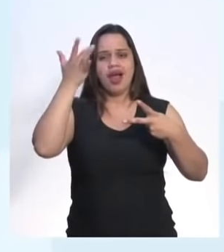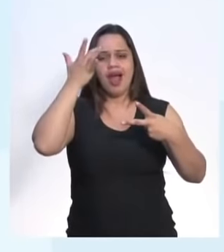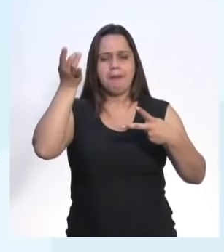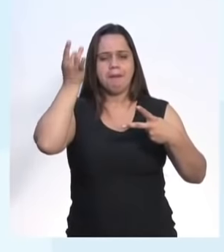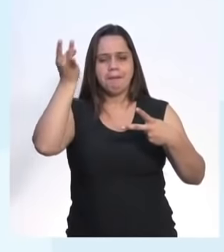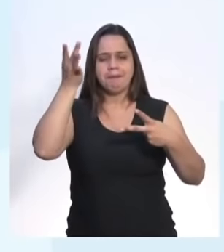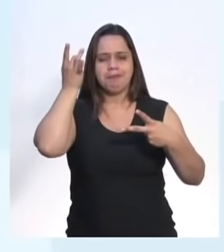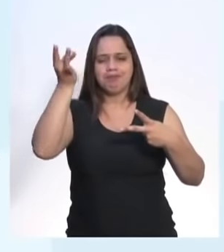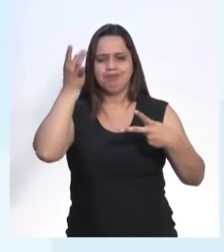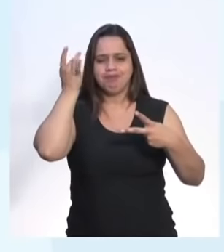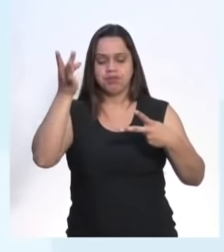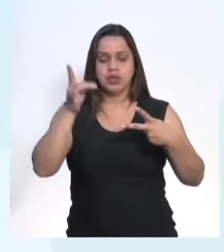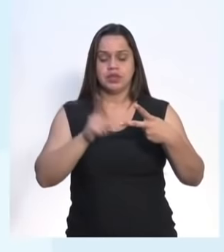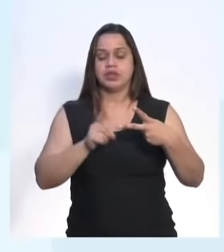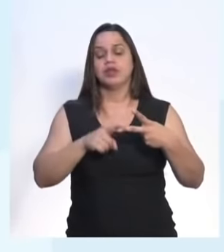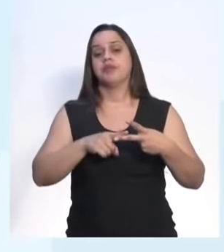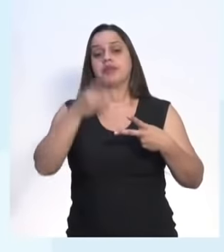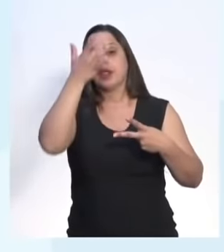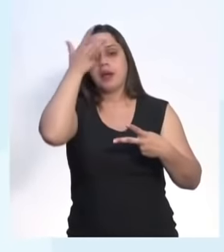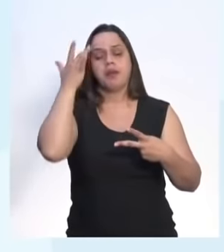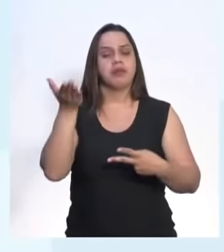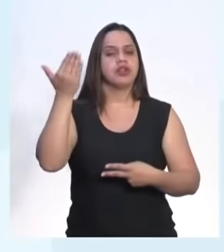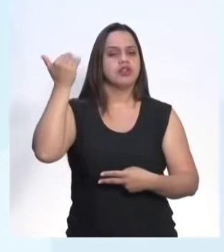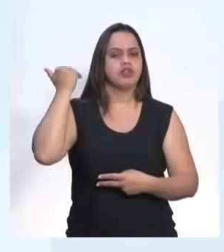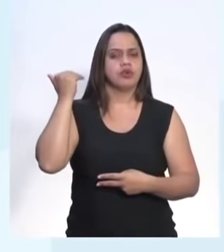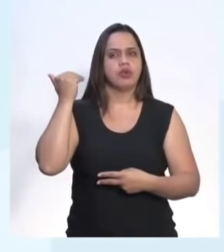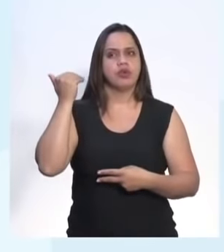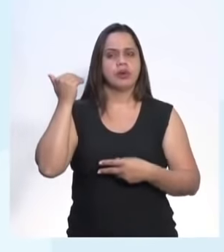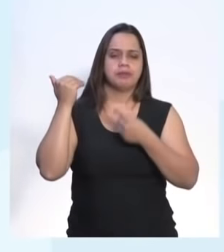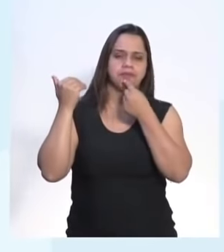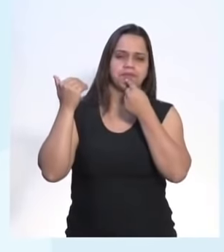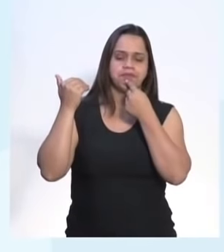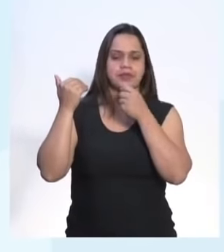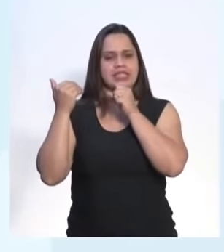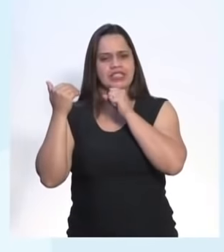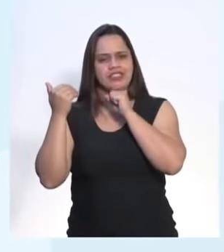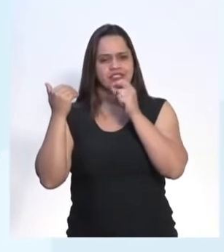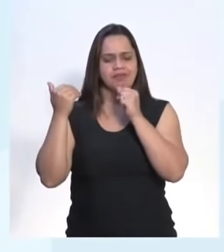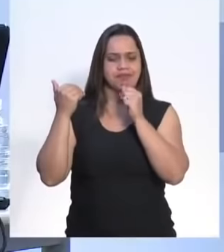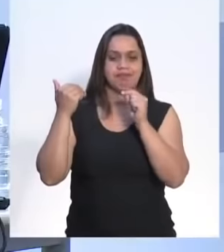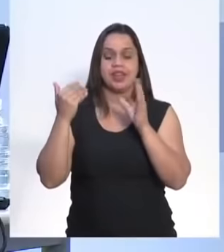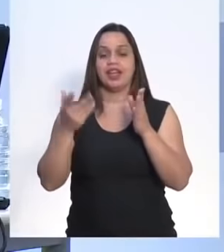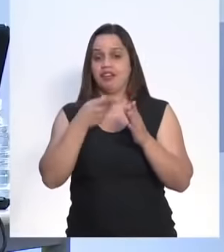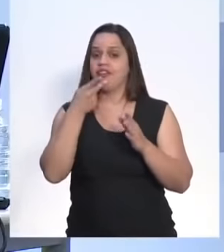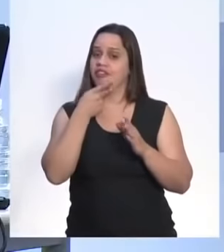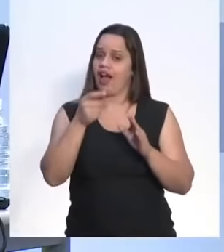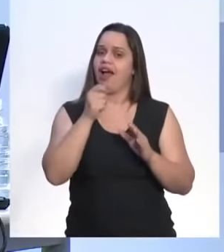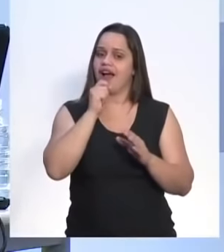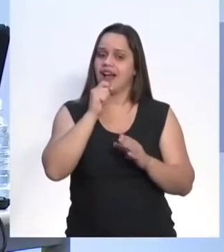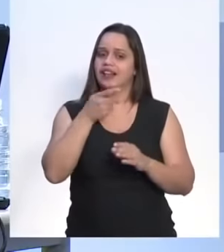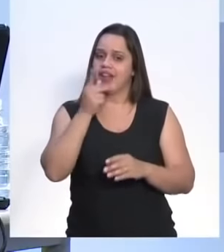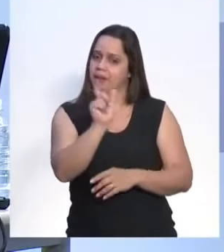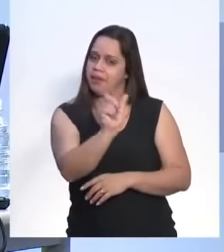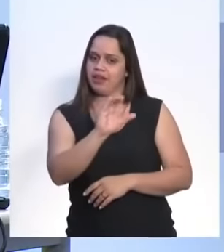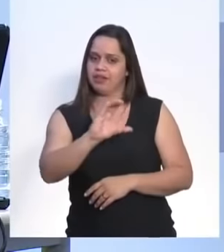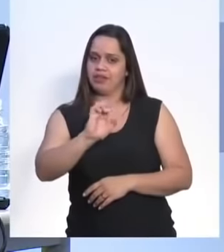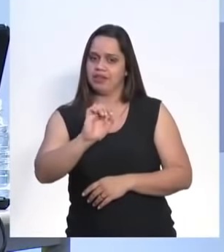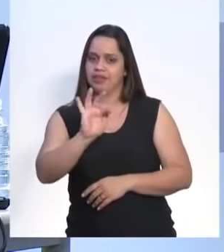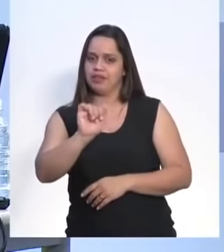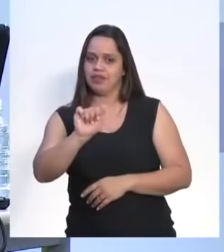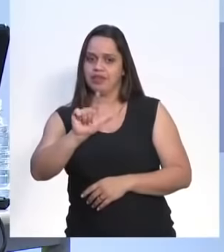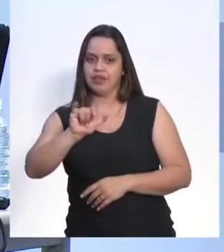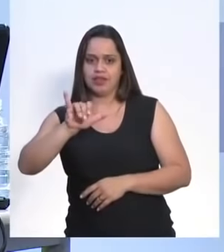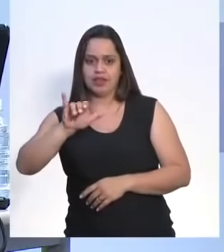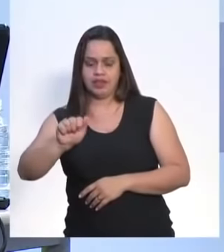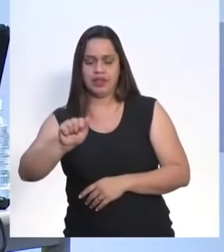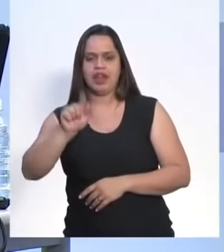Algumas pessoas aí mais... vou falar antigas, tudo bem, vai... Elas falam cefaleia ainda. Eu já vi gente falando